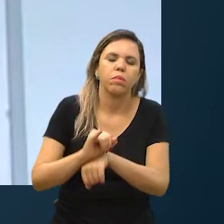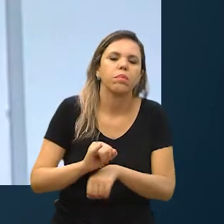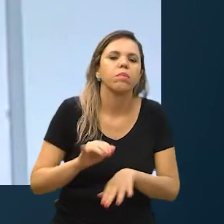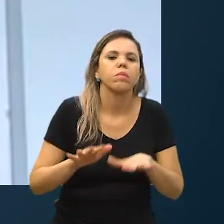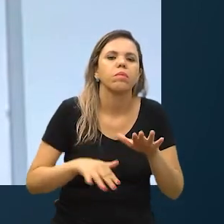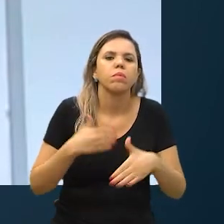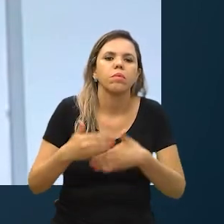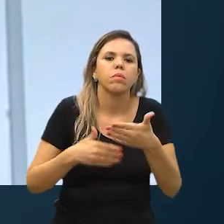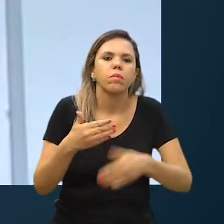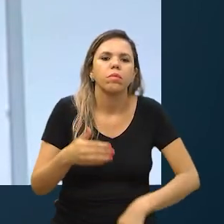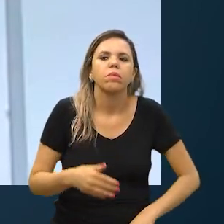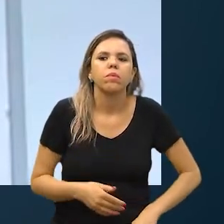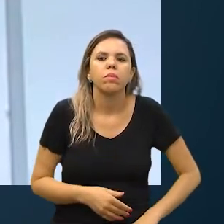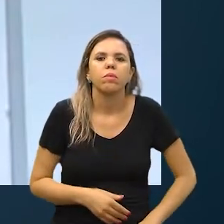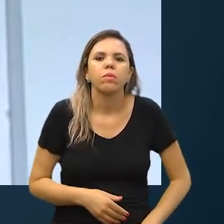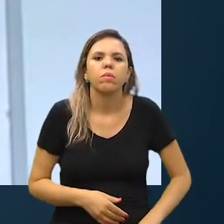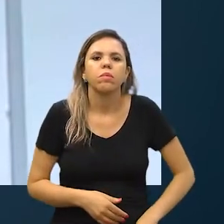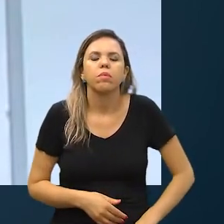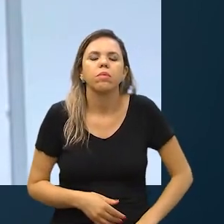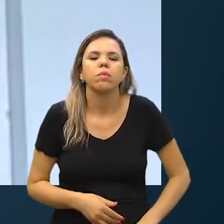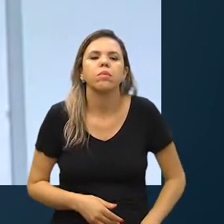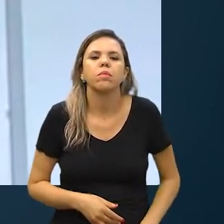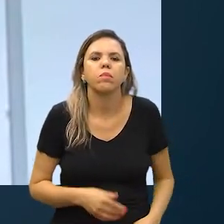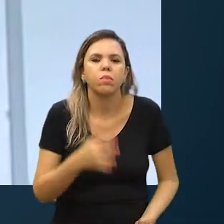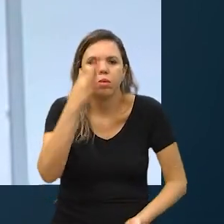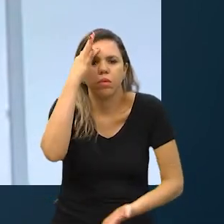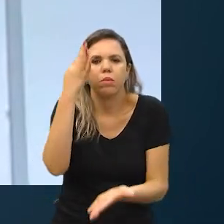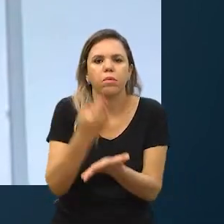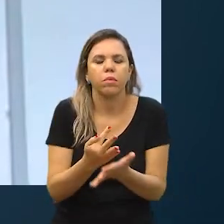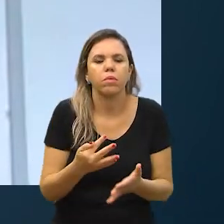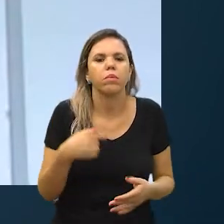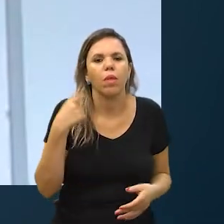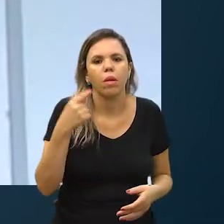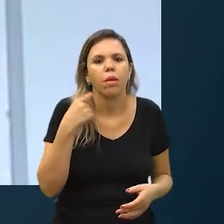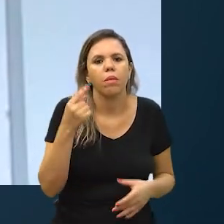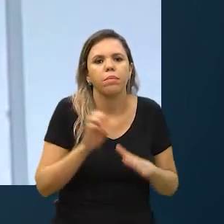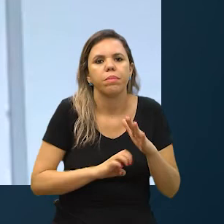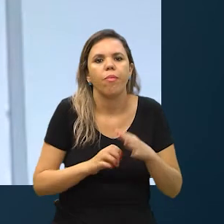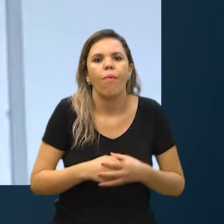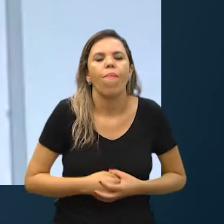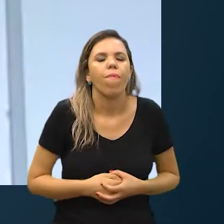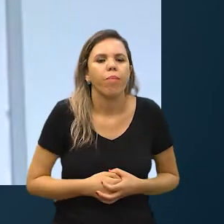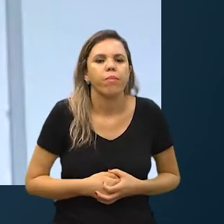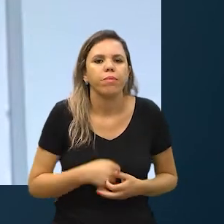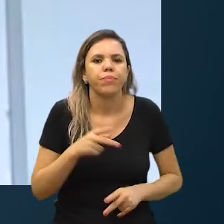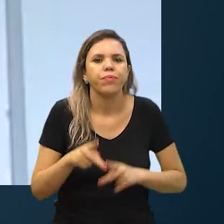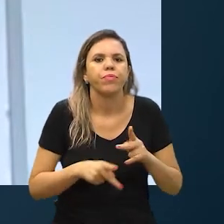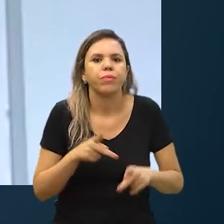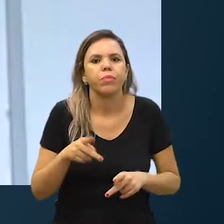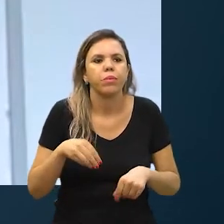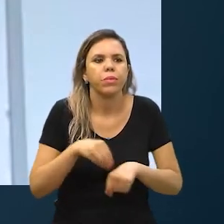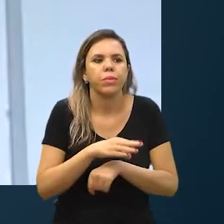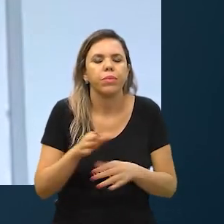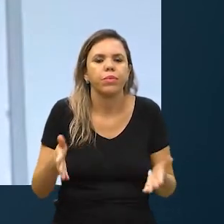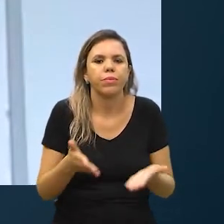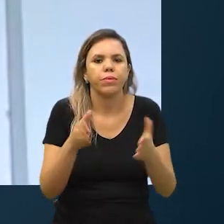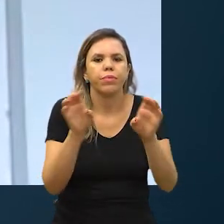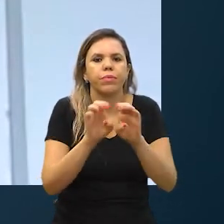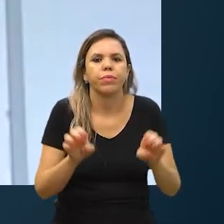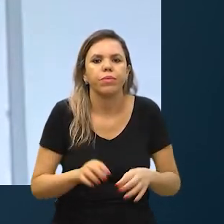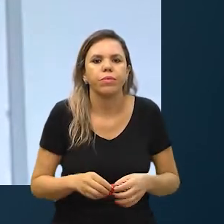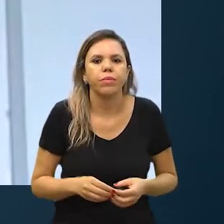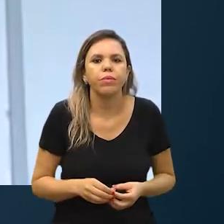internacionais, às vezes os processos ainda são familiares. E eles ainda confiam muito no advogado da empresa como a pessoa que vai trazer